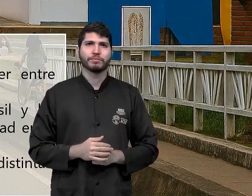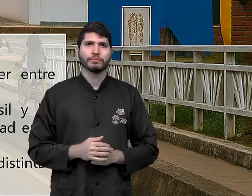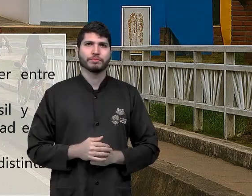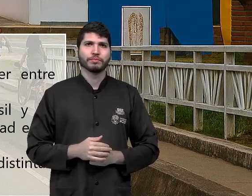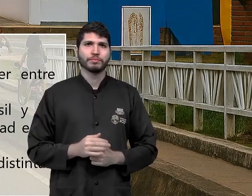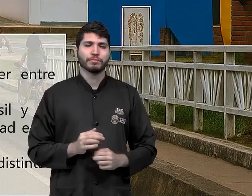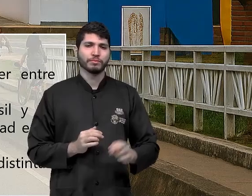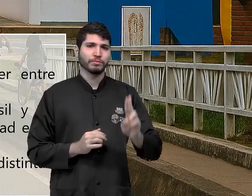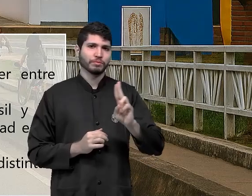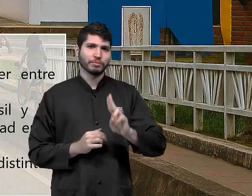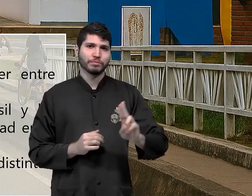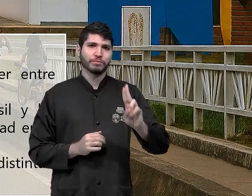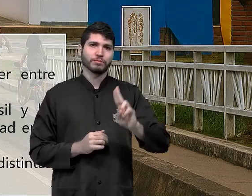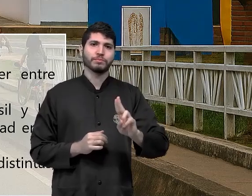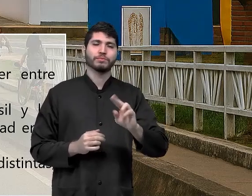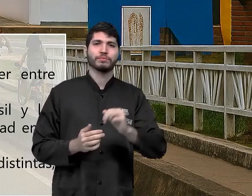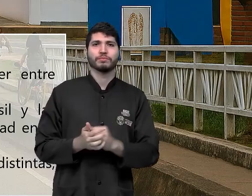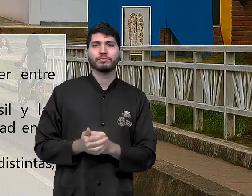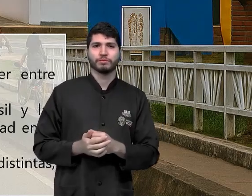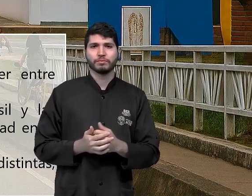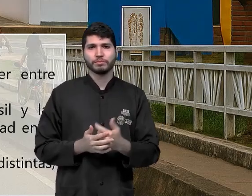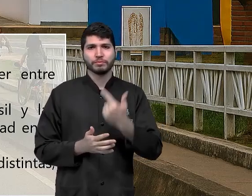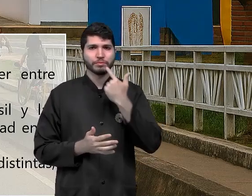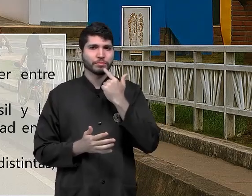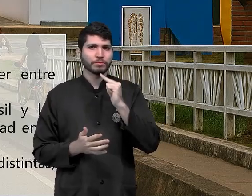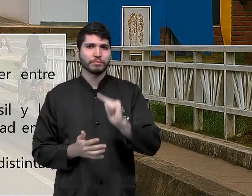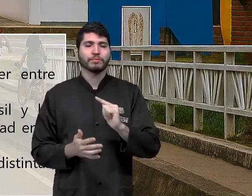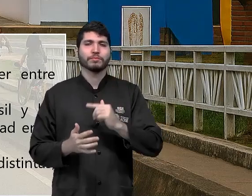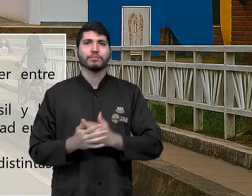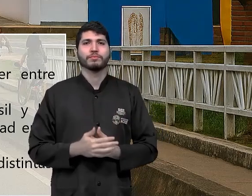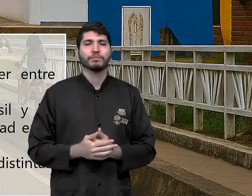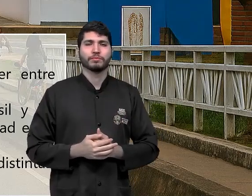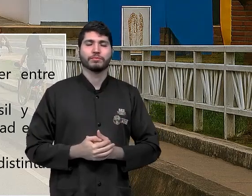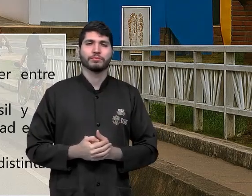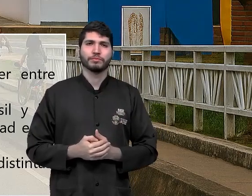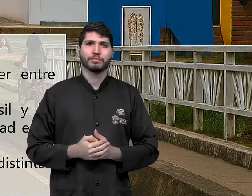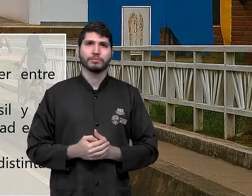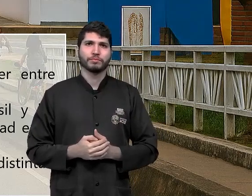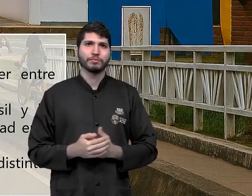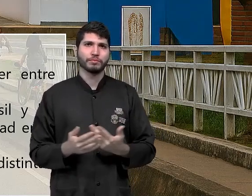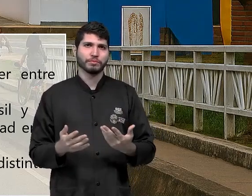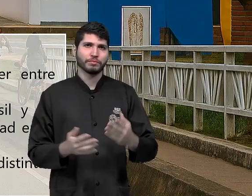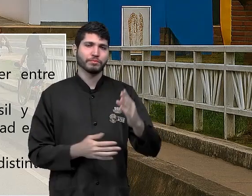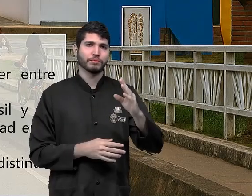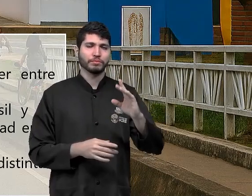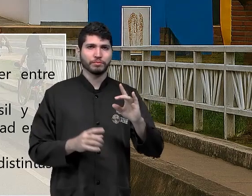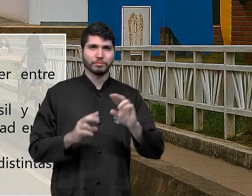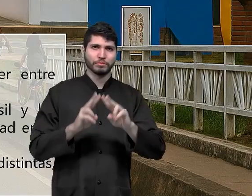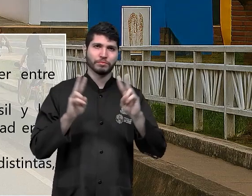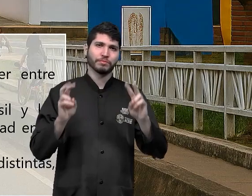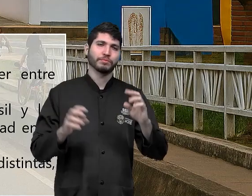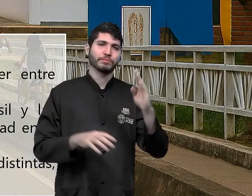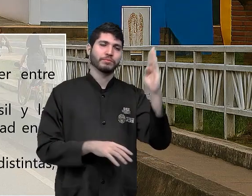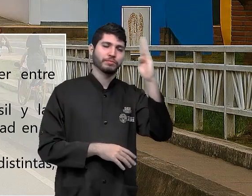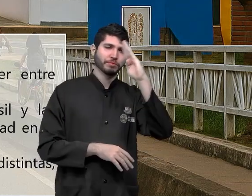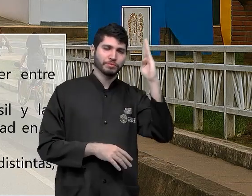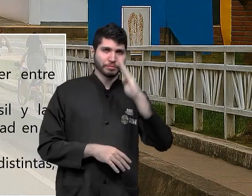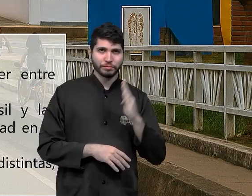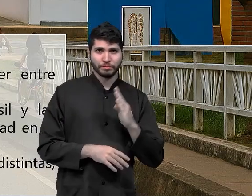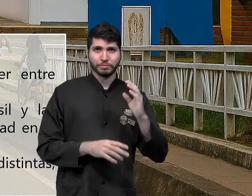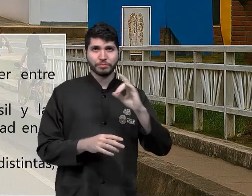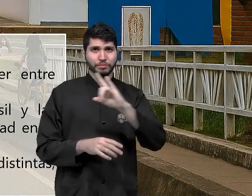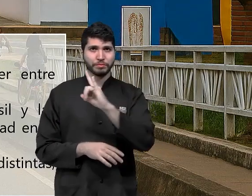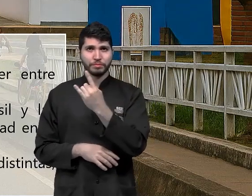também, ele traz um reflexo das dinâmicas de poder, né, essa questão entre brasileiros e bolivianos, a questão histórica, o processo de anexação do Acre,